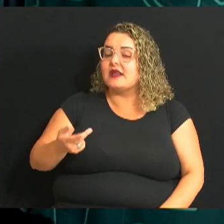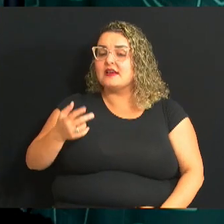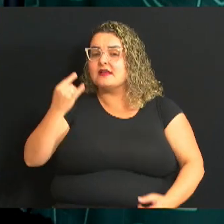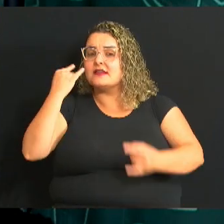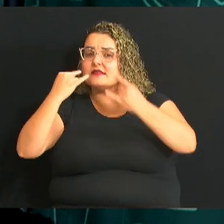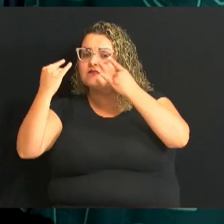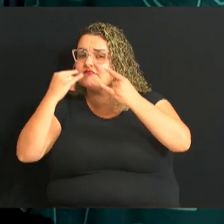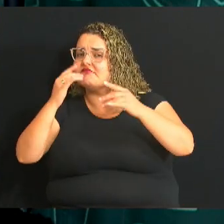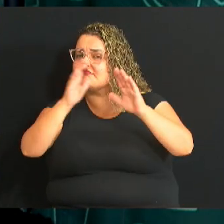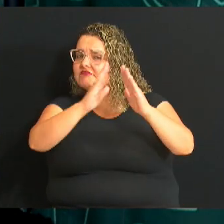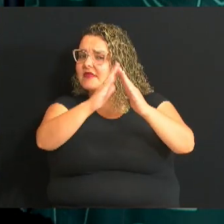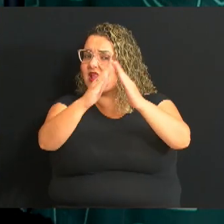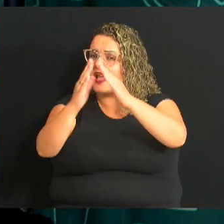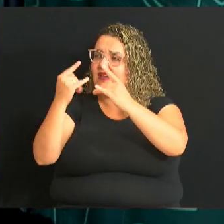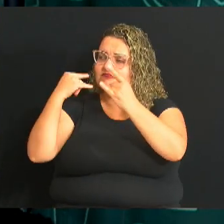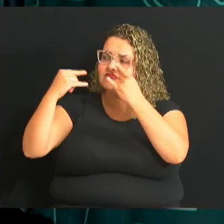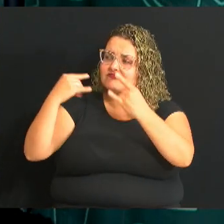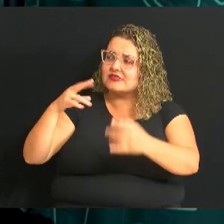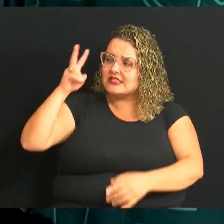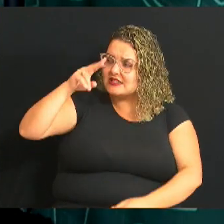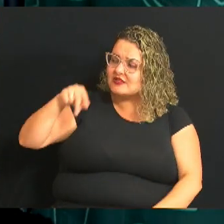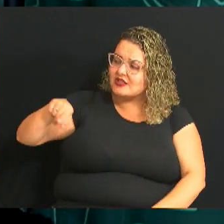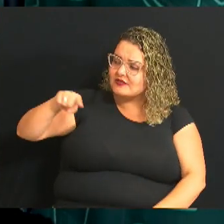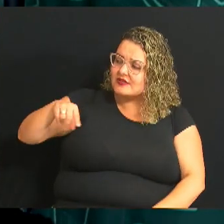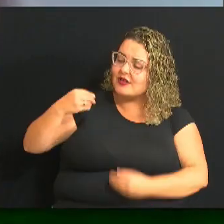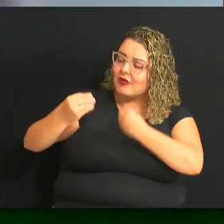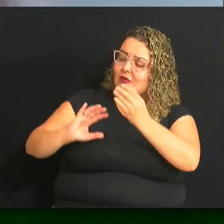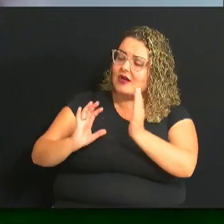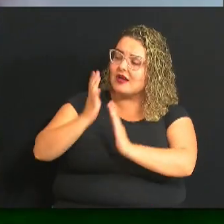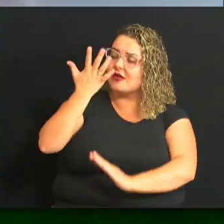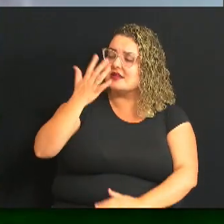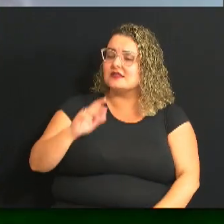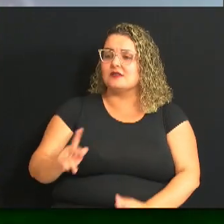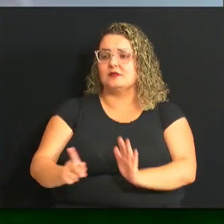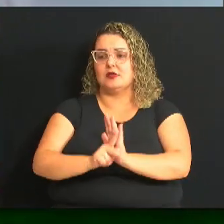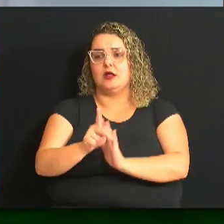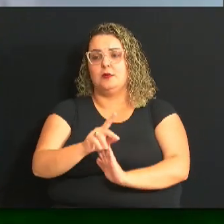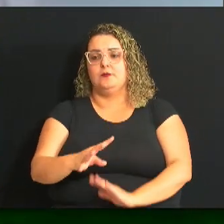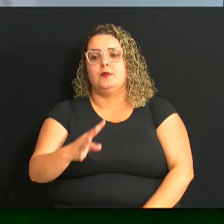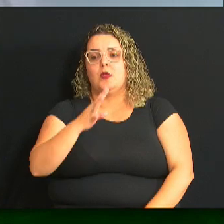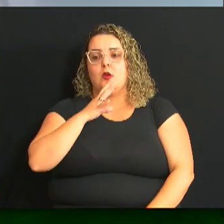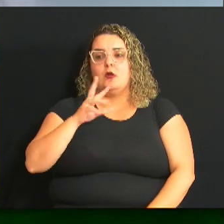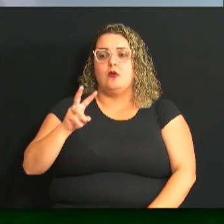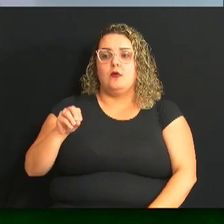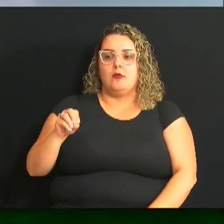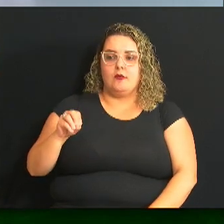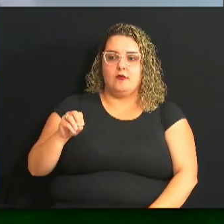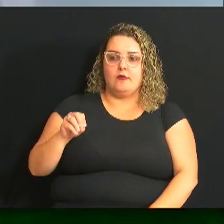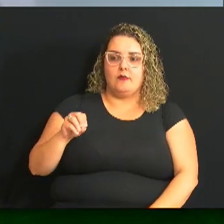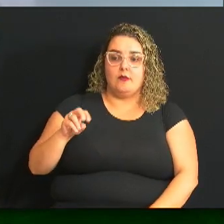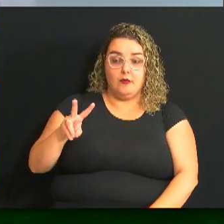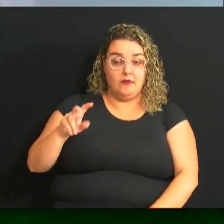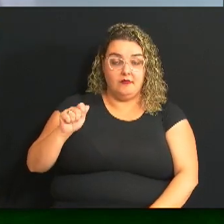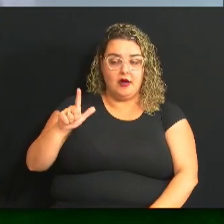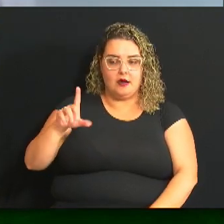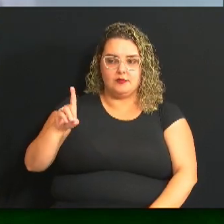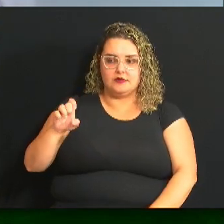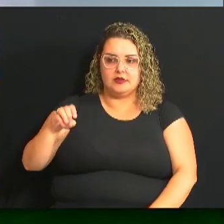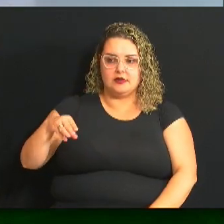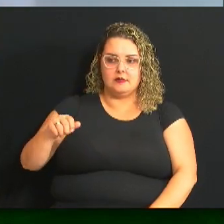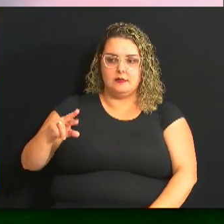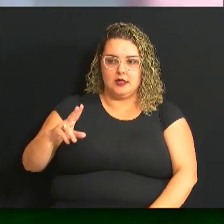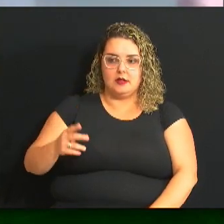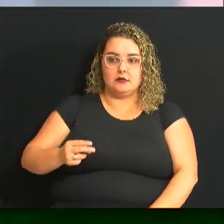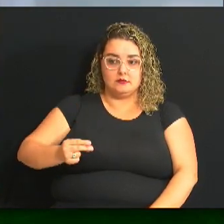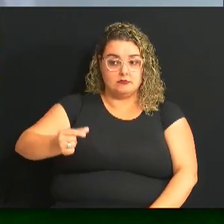aí na história de vocês. Então, eu conheço o Valdemar, que é o idealizador há alguns anos já, e